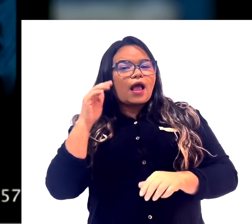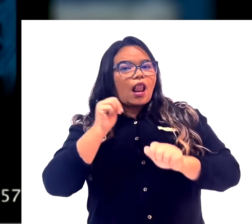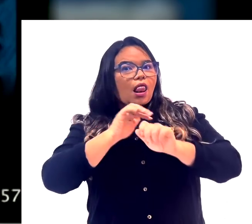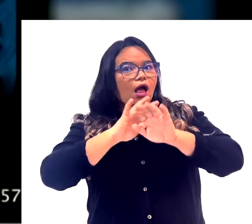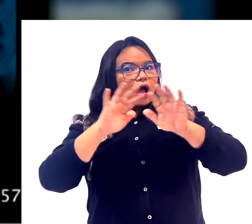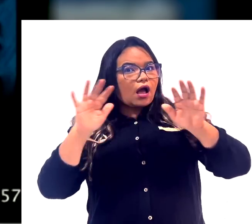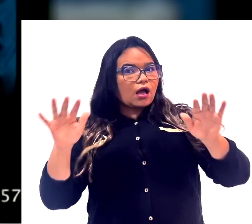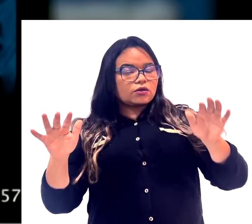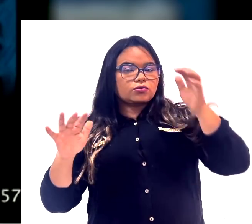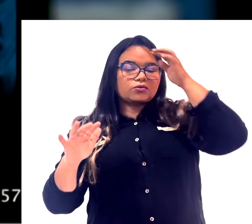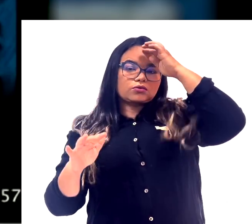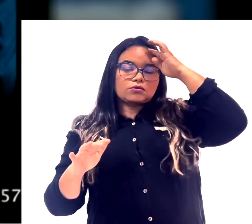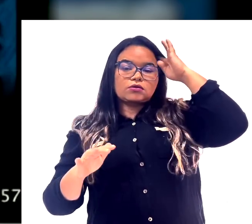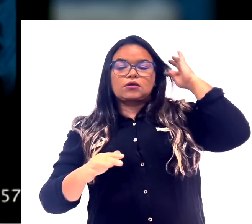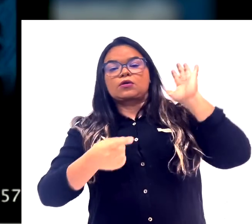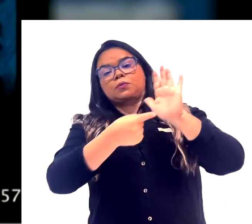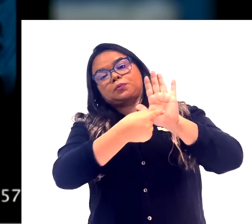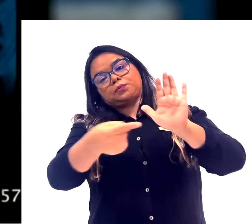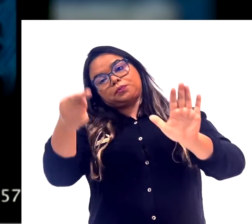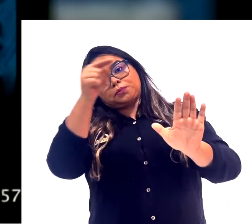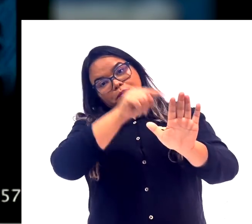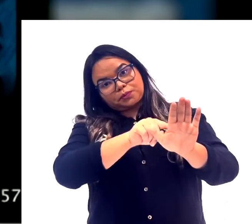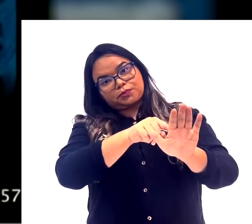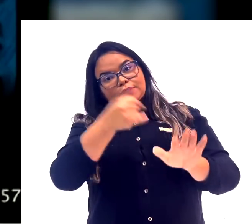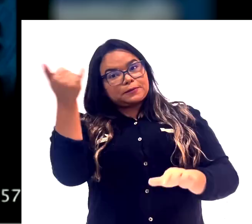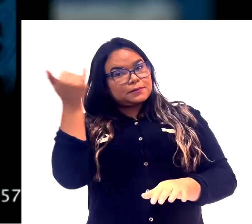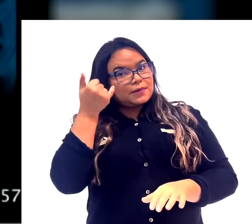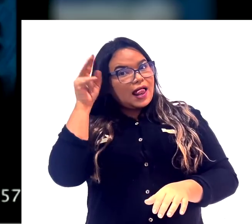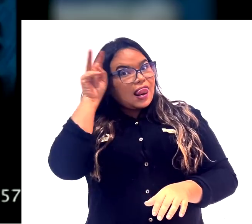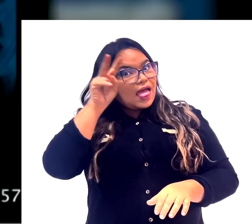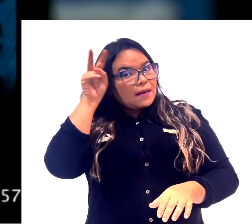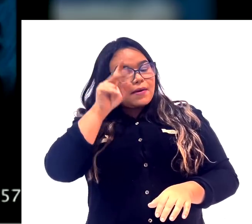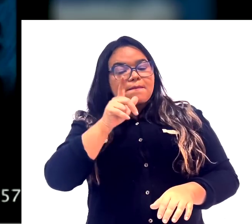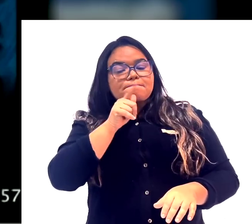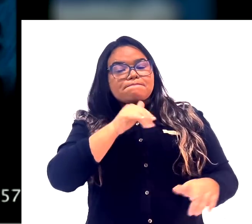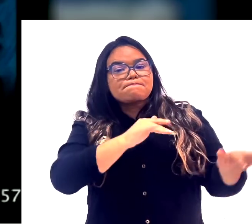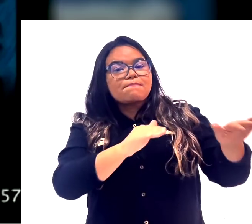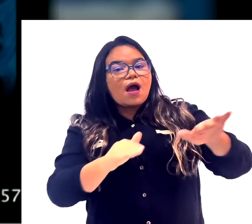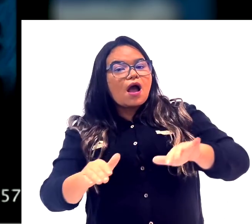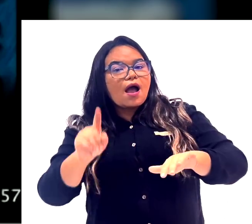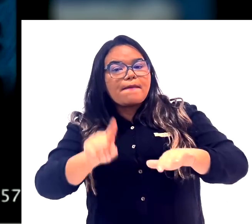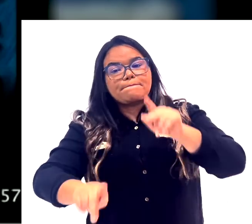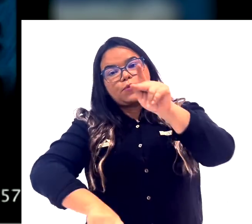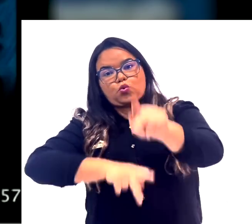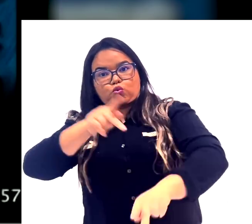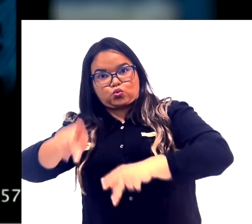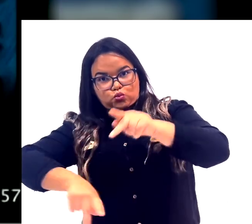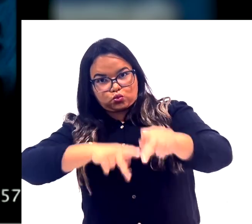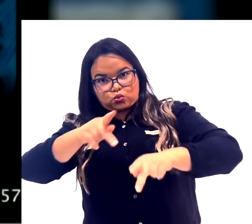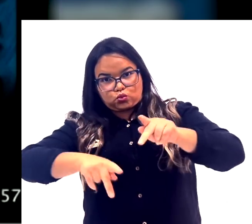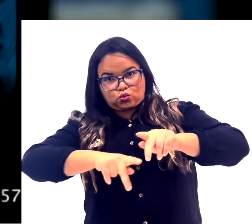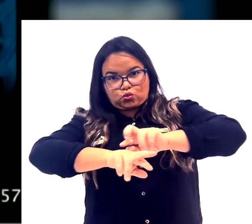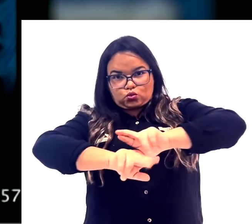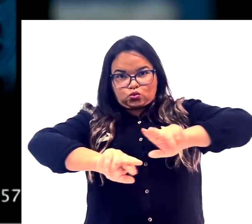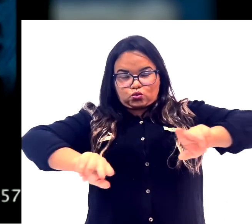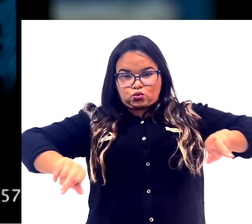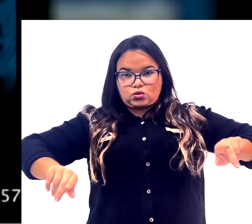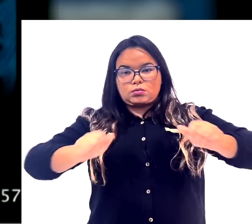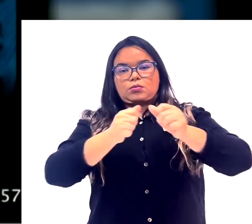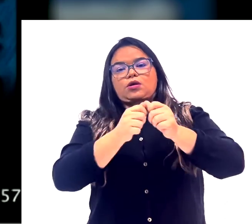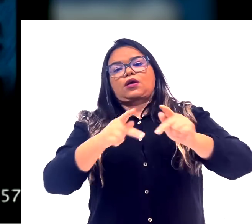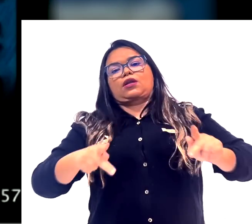está tudo claro. Os símbolos proféticos da Bíblia, lembram-se? O mar são povos, nações,